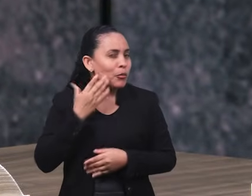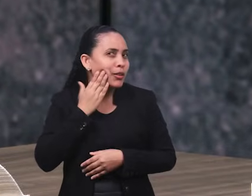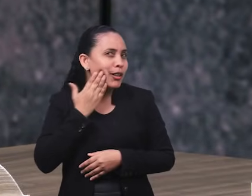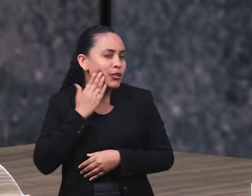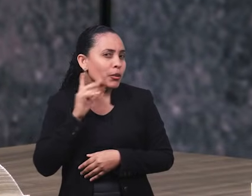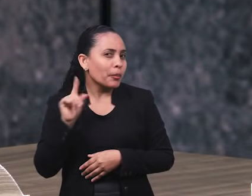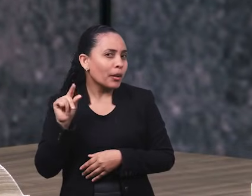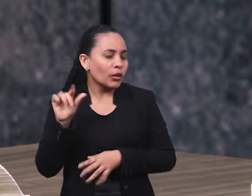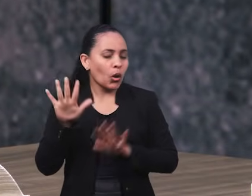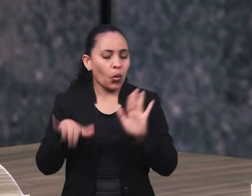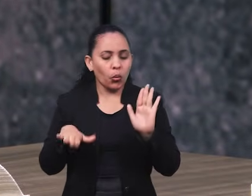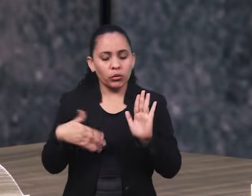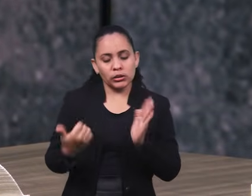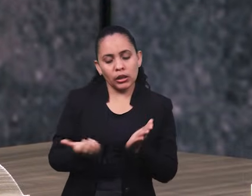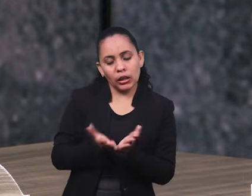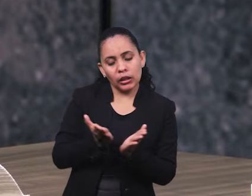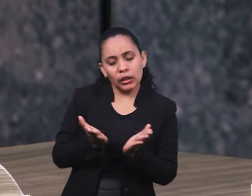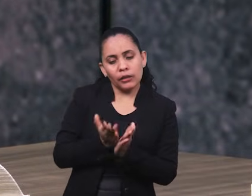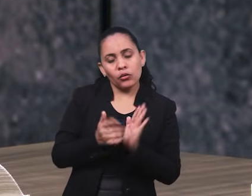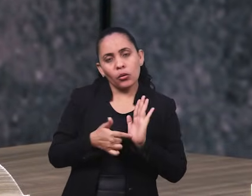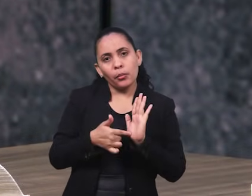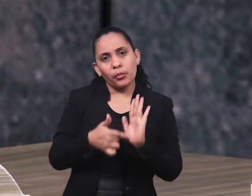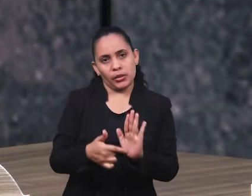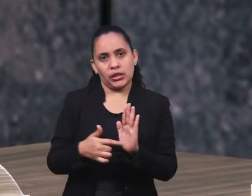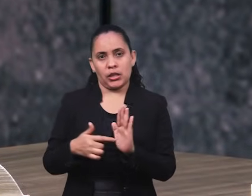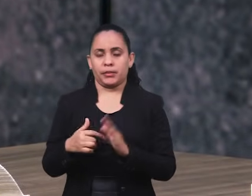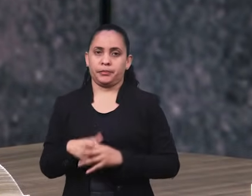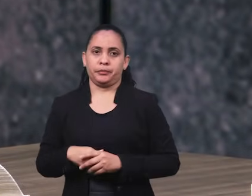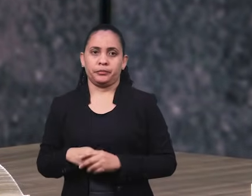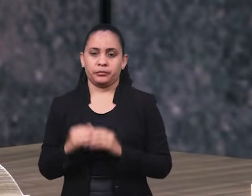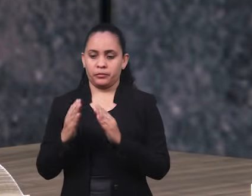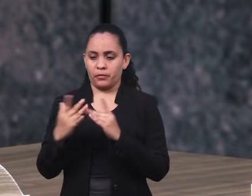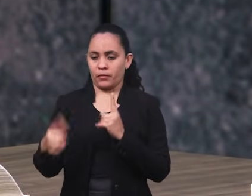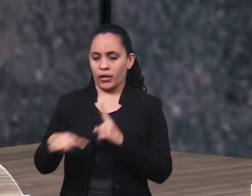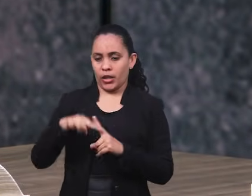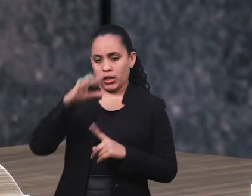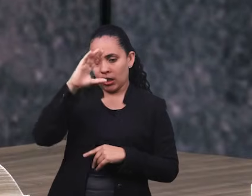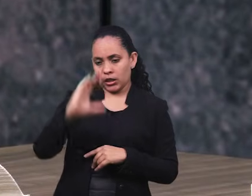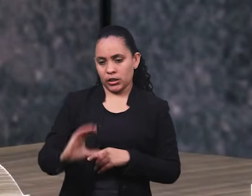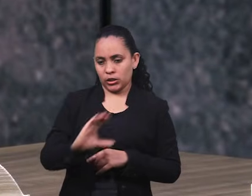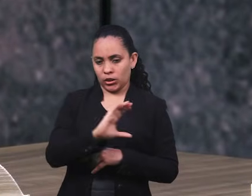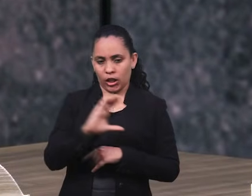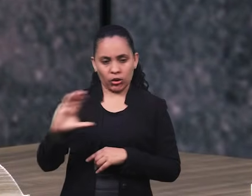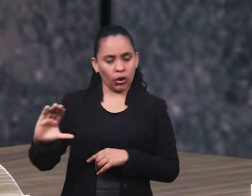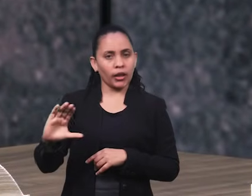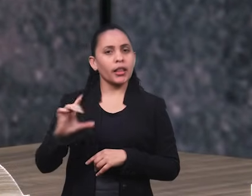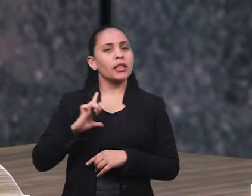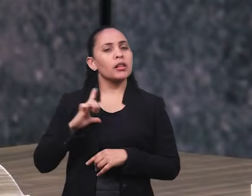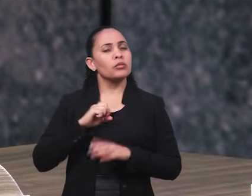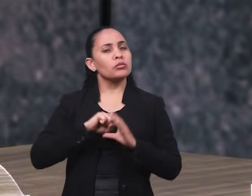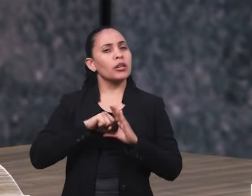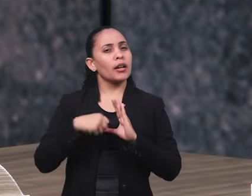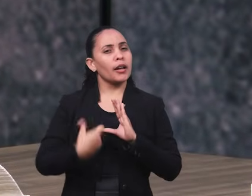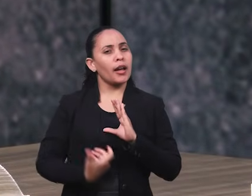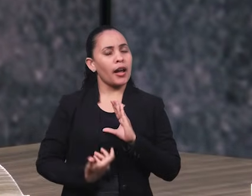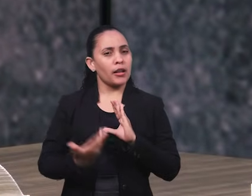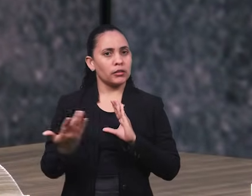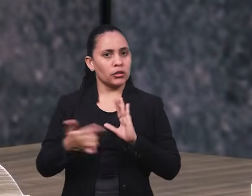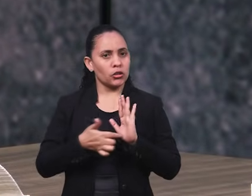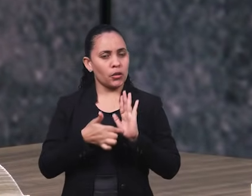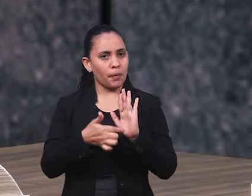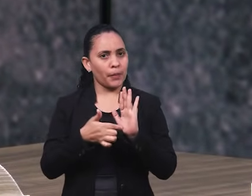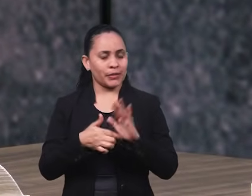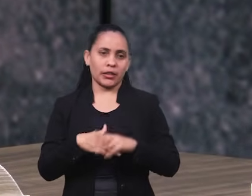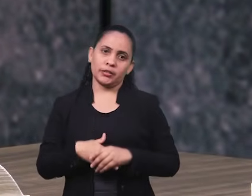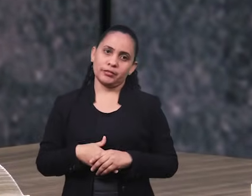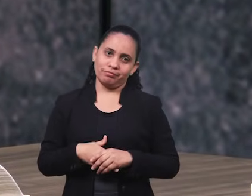surgir o entendimento de que alguns livros que constavam na Bíblia católica não tinham as características,